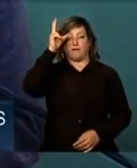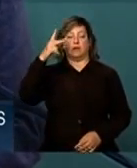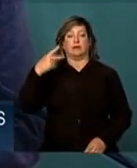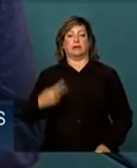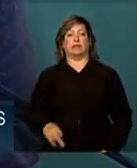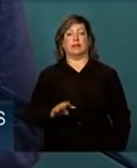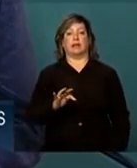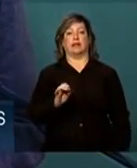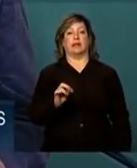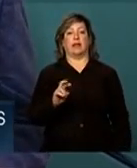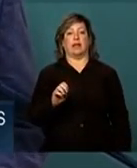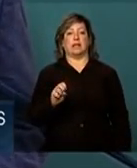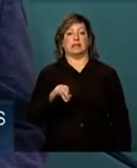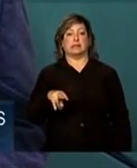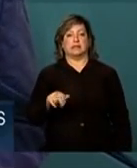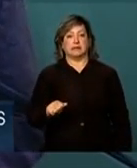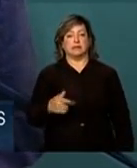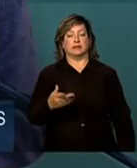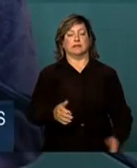Teresina, Firmino Filho,